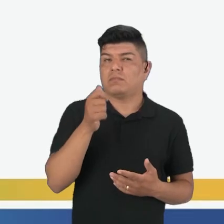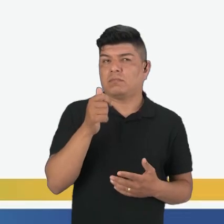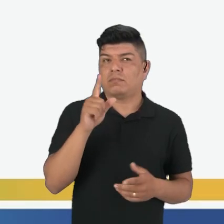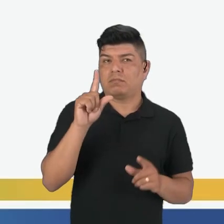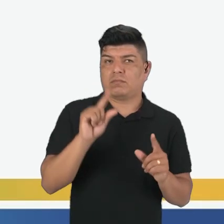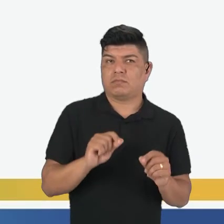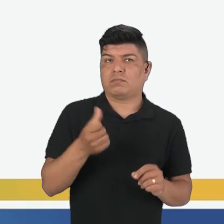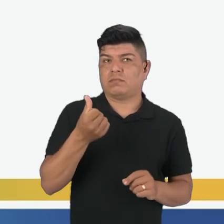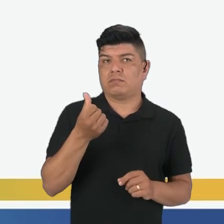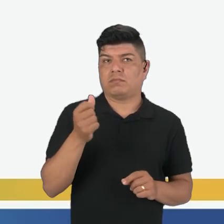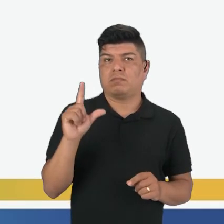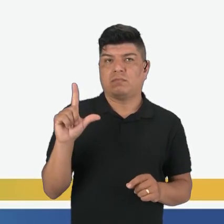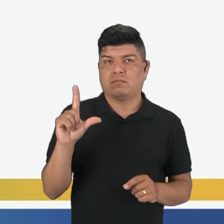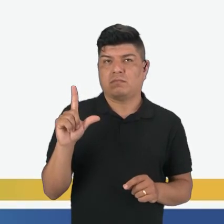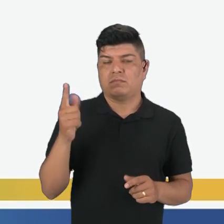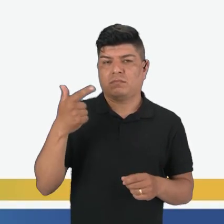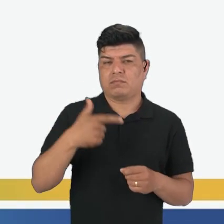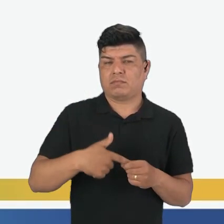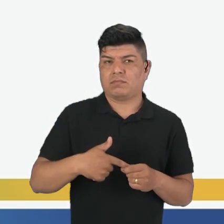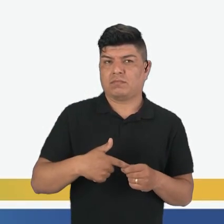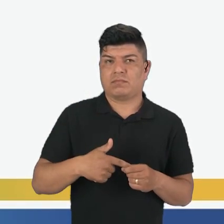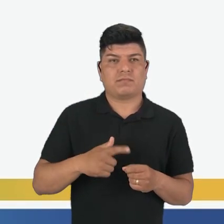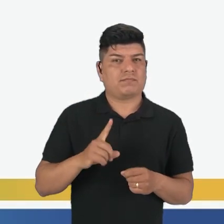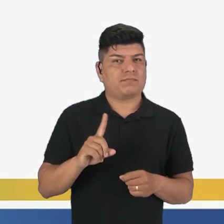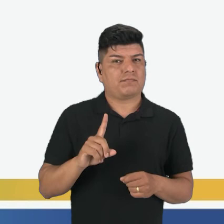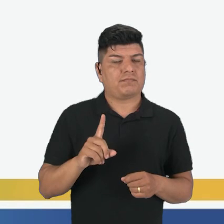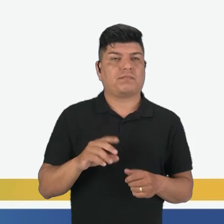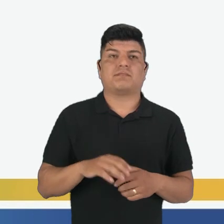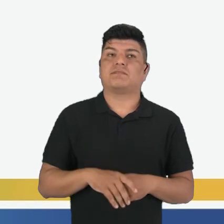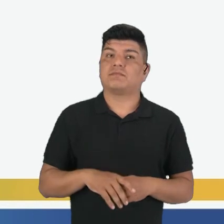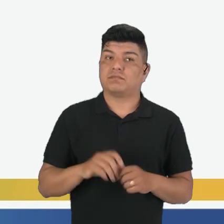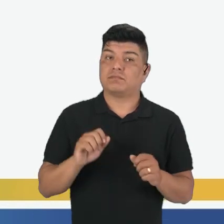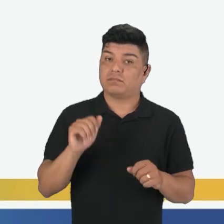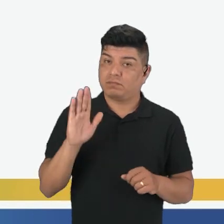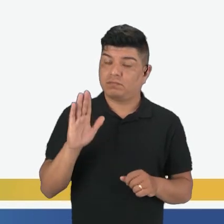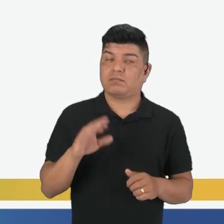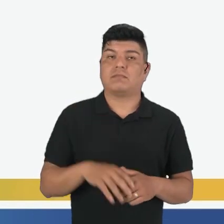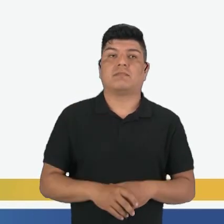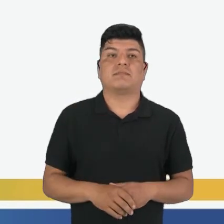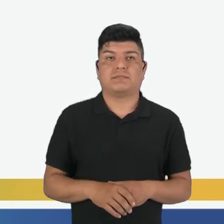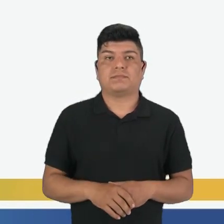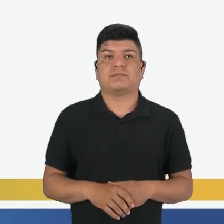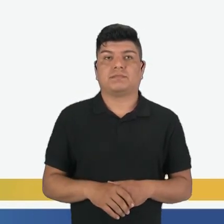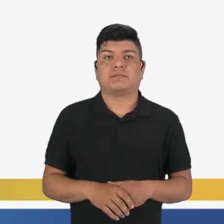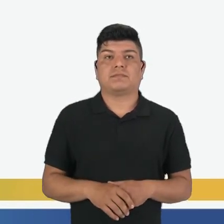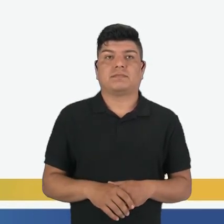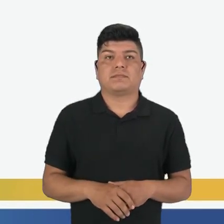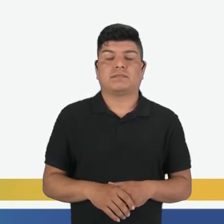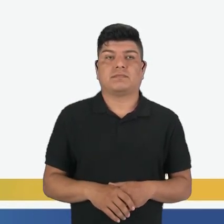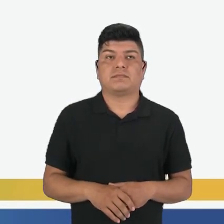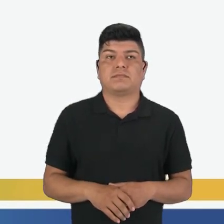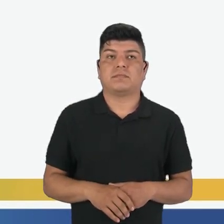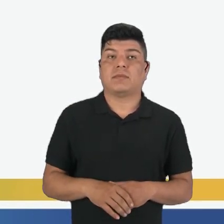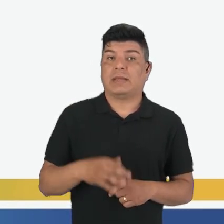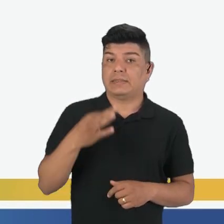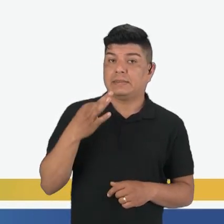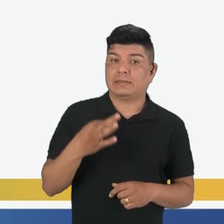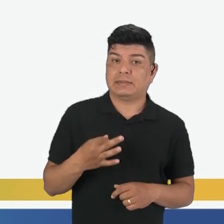pouco menos de 6 litros de gasolina, a gente viu que não, pode ser um pouco mais, né? Aproximadamente 6